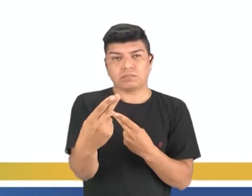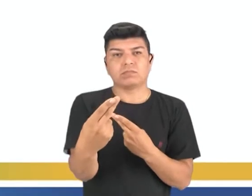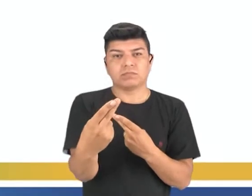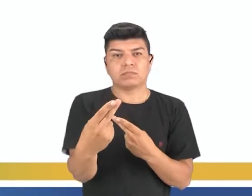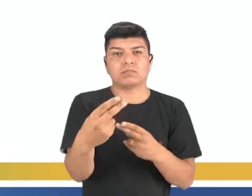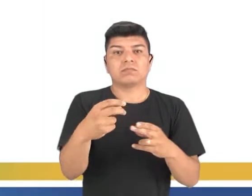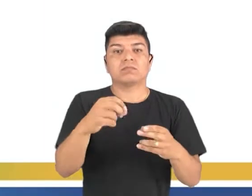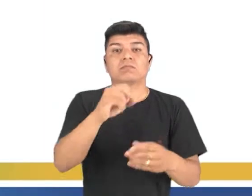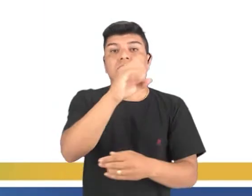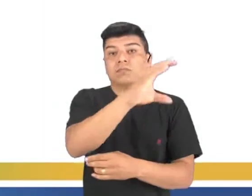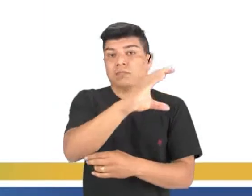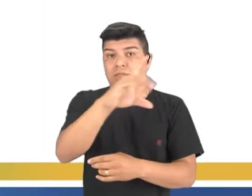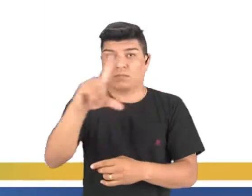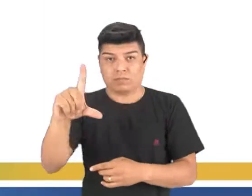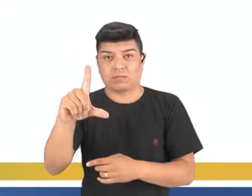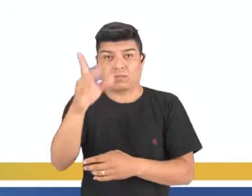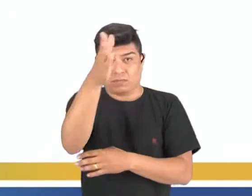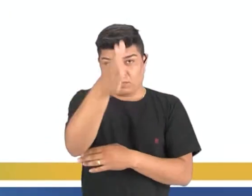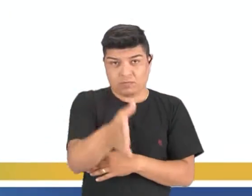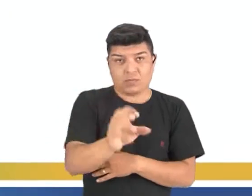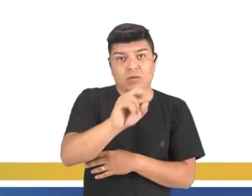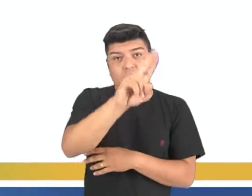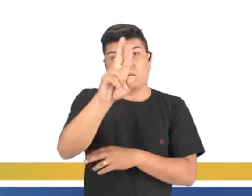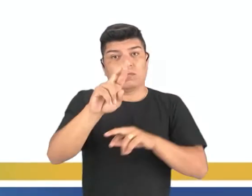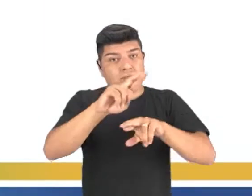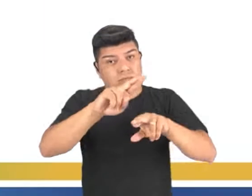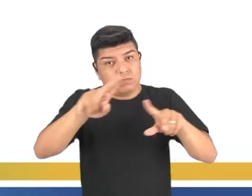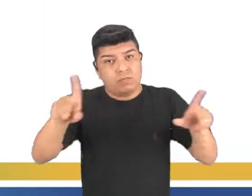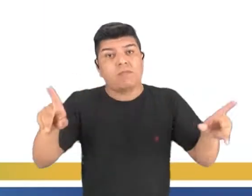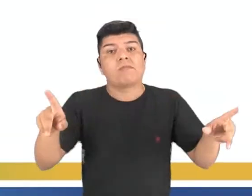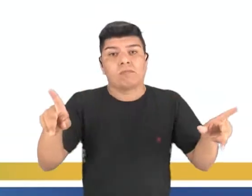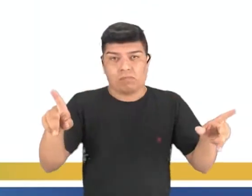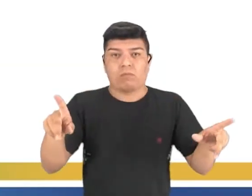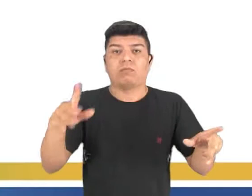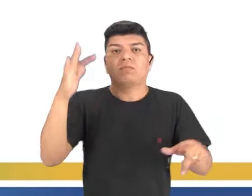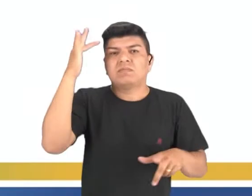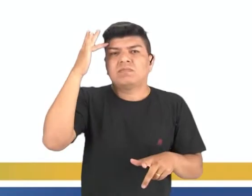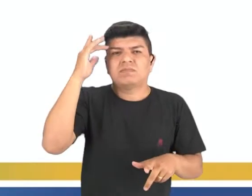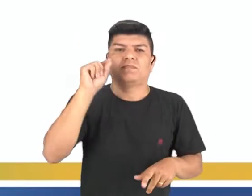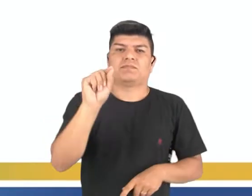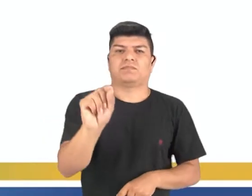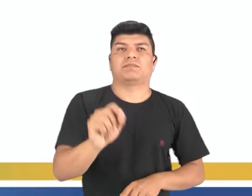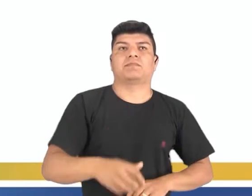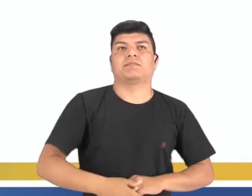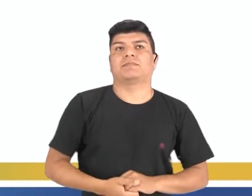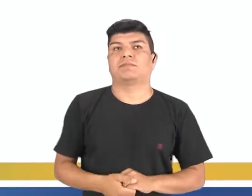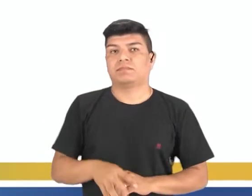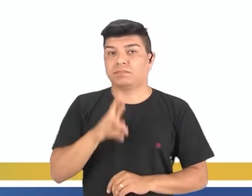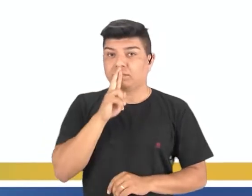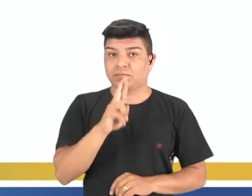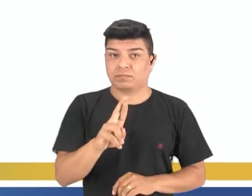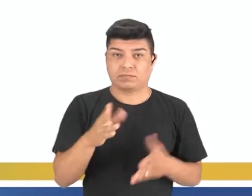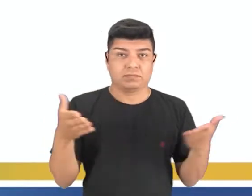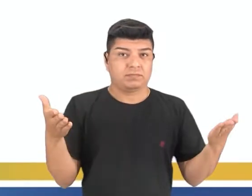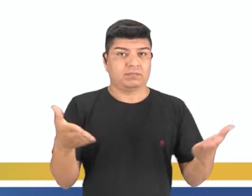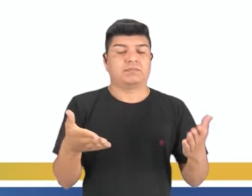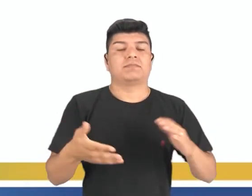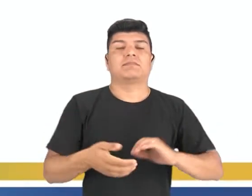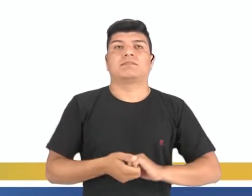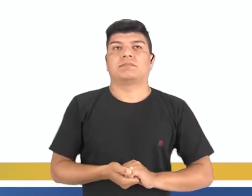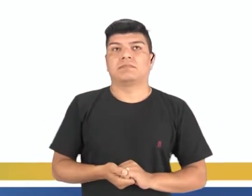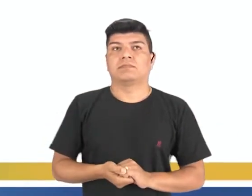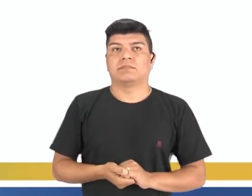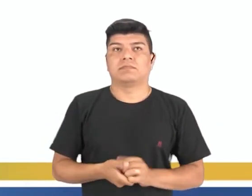ser classificadas como grandezas diretamente ou inversamente proporcionais? O que vocês acham? Vamos resolver então. Então, como